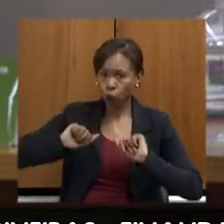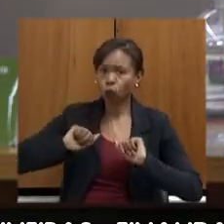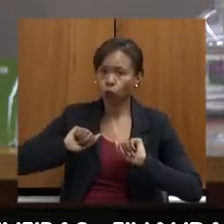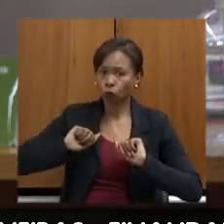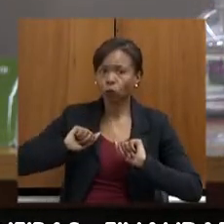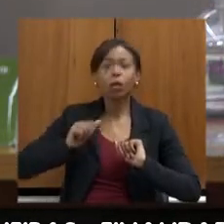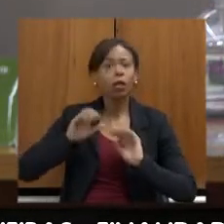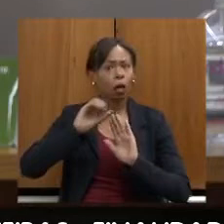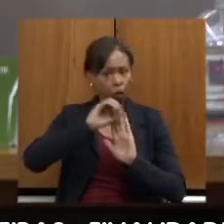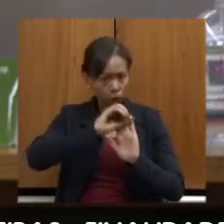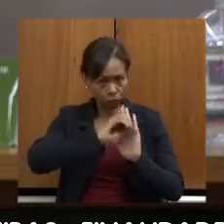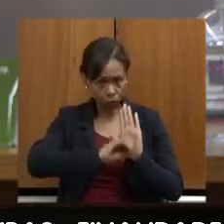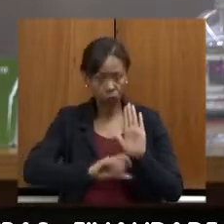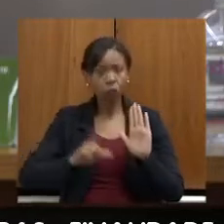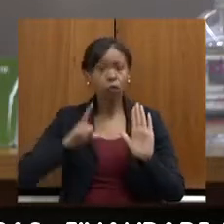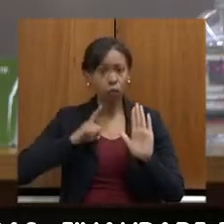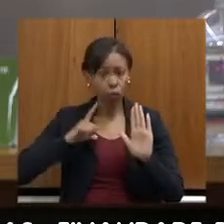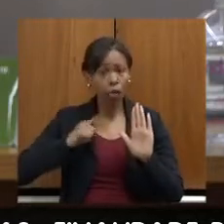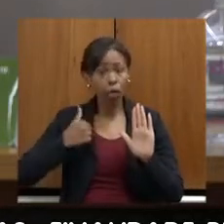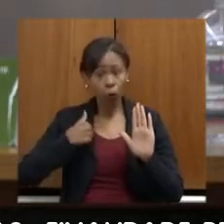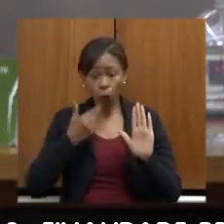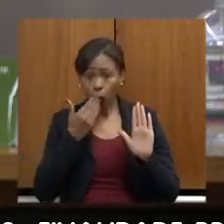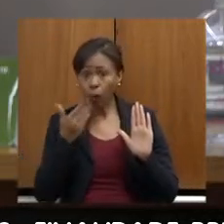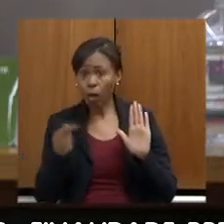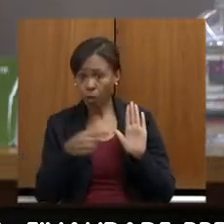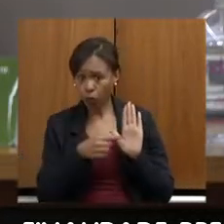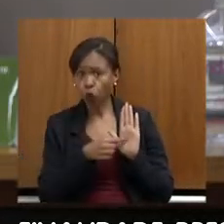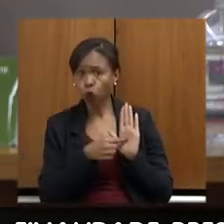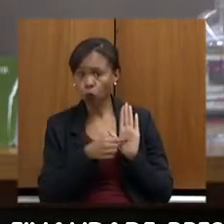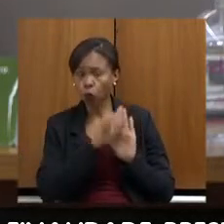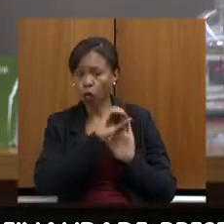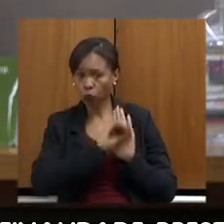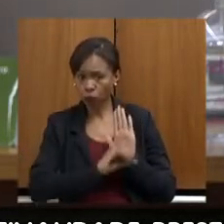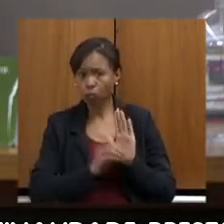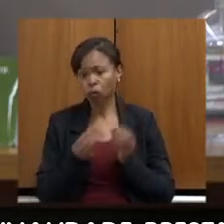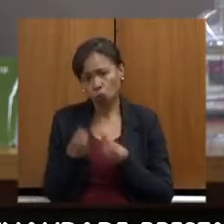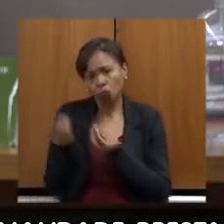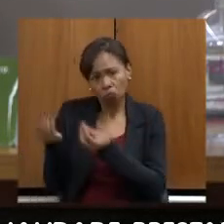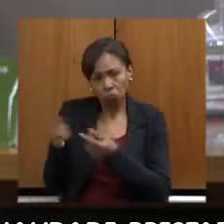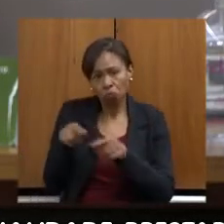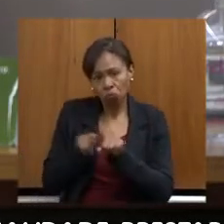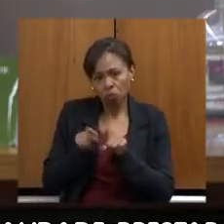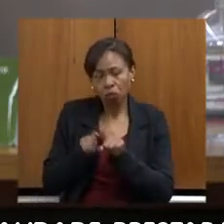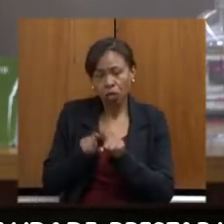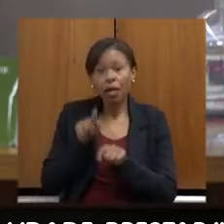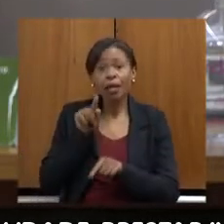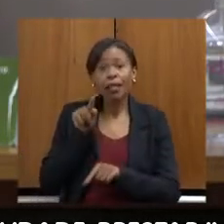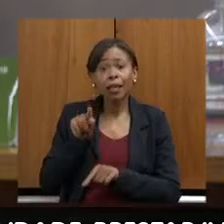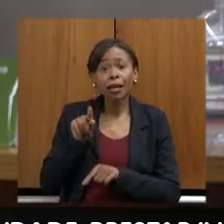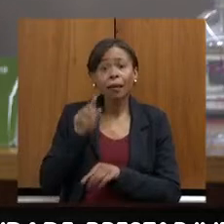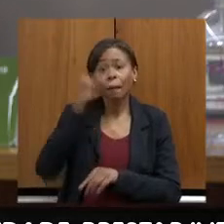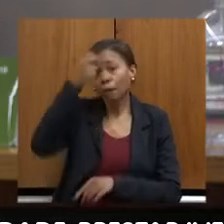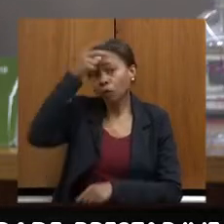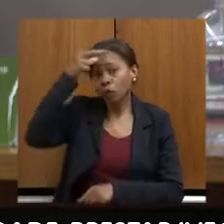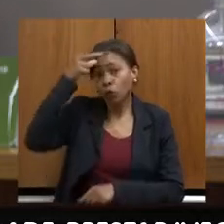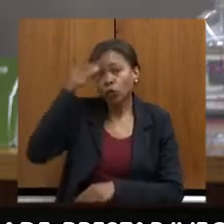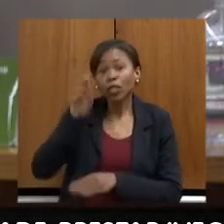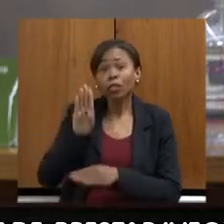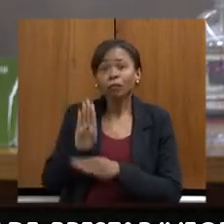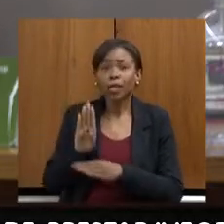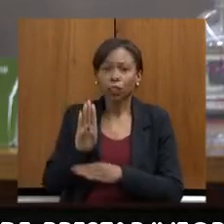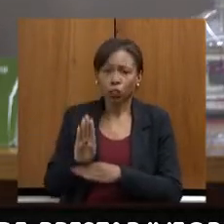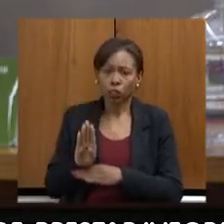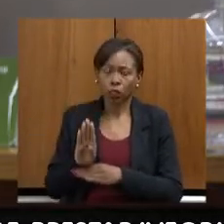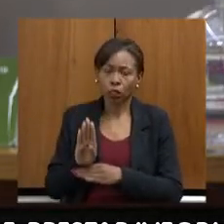ofícios em que eu solicito isso eu posso fornecer a senhora também a prefeitura de Betim a prefeitura de Betim diz que